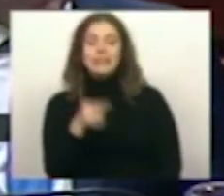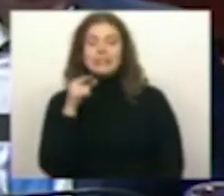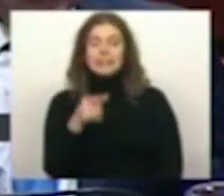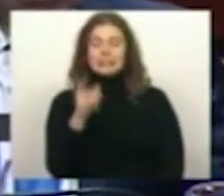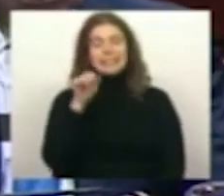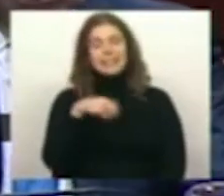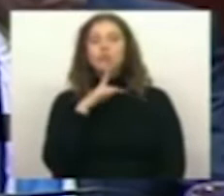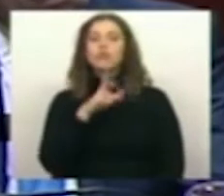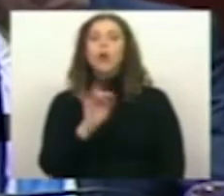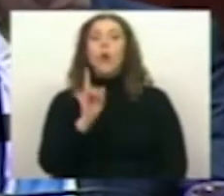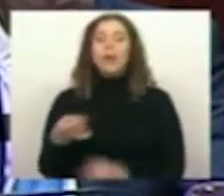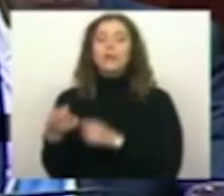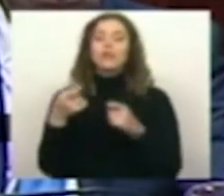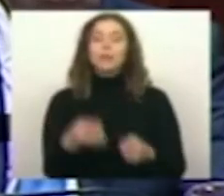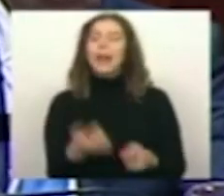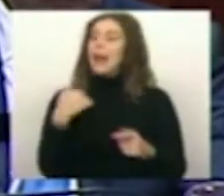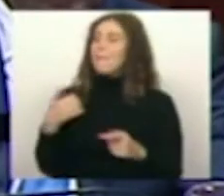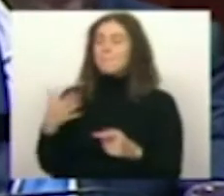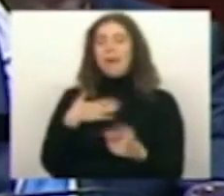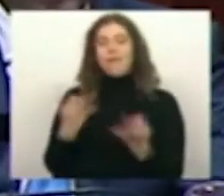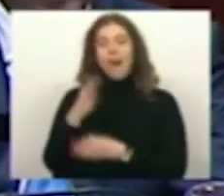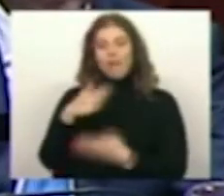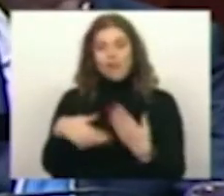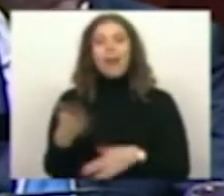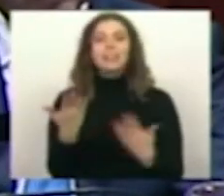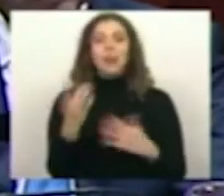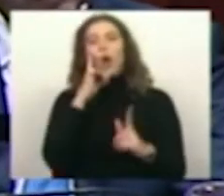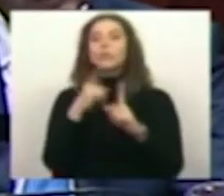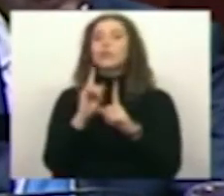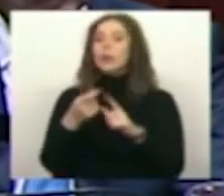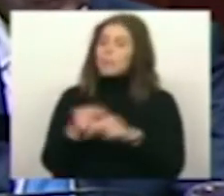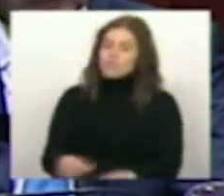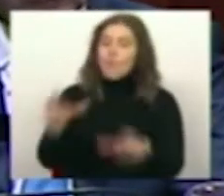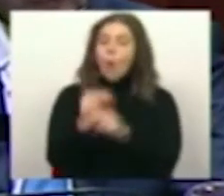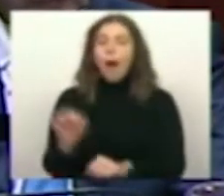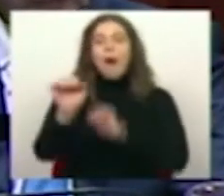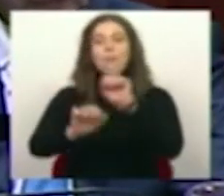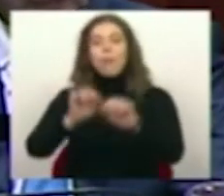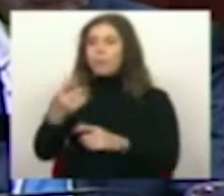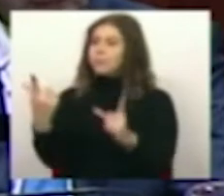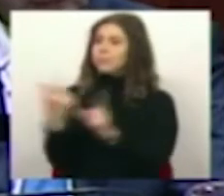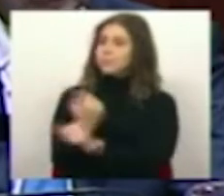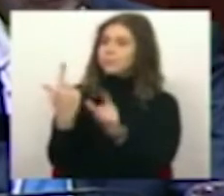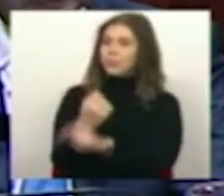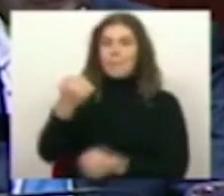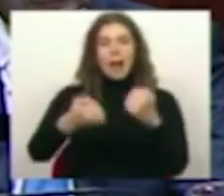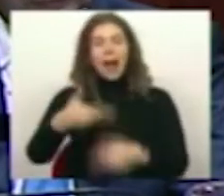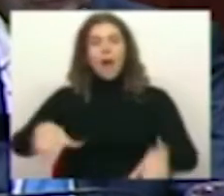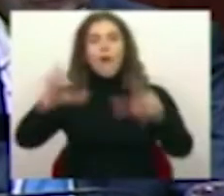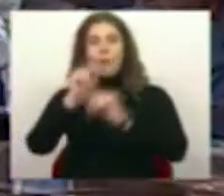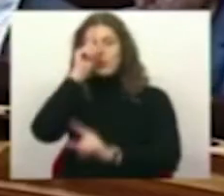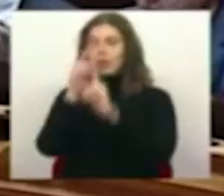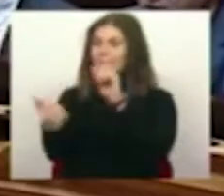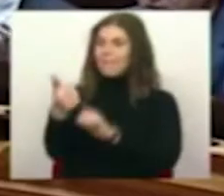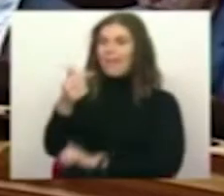é o resultado do investimento que as empresas estão a fazer na sua modernização, adquirindo nova maquinaria para